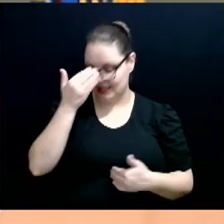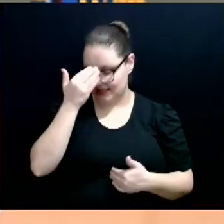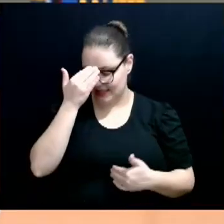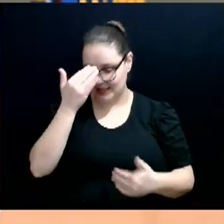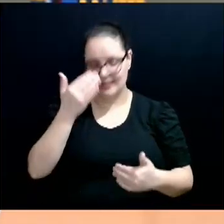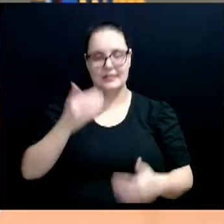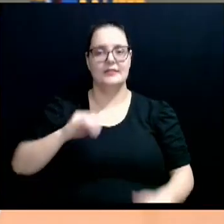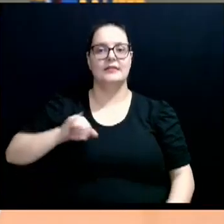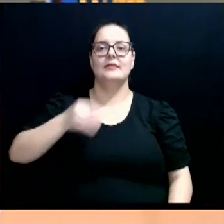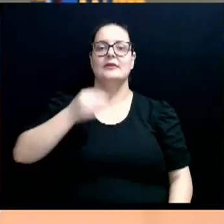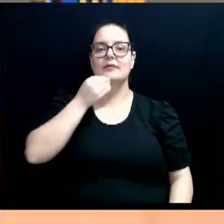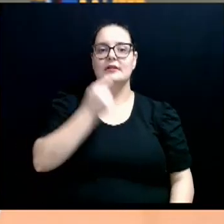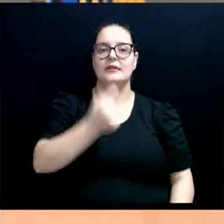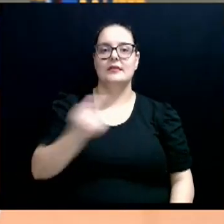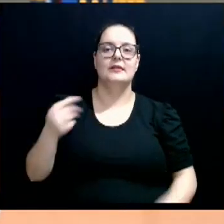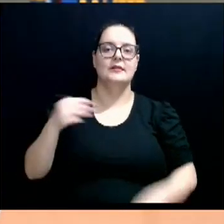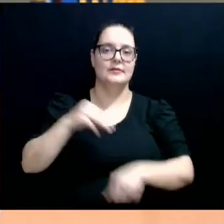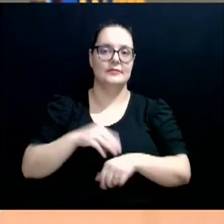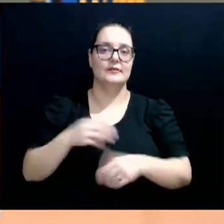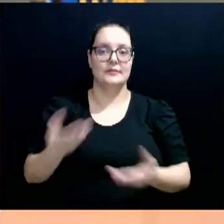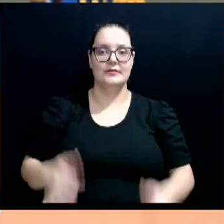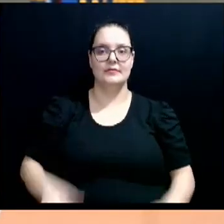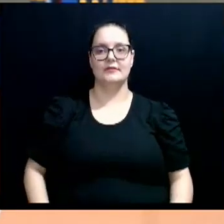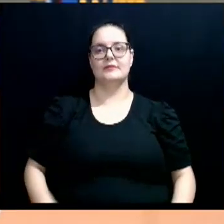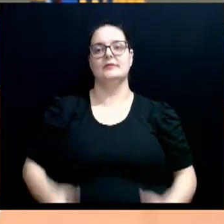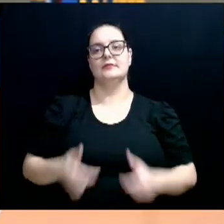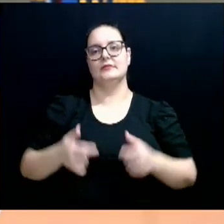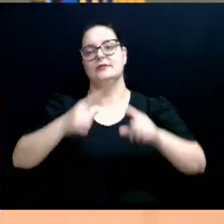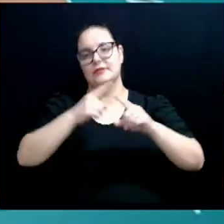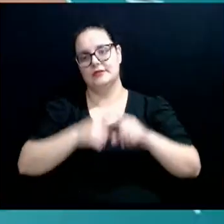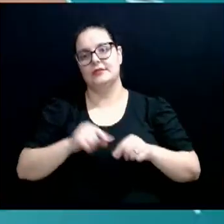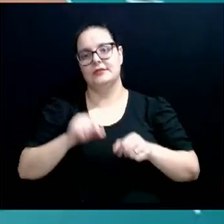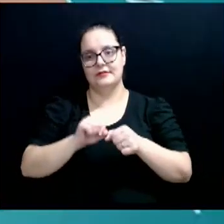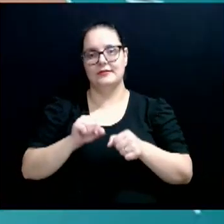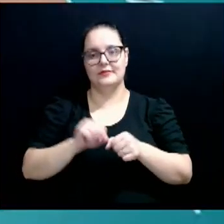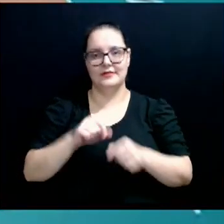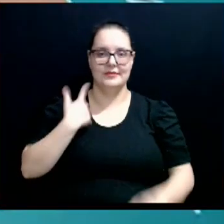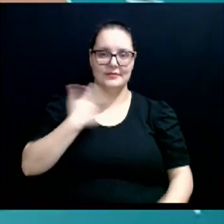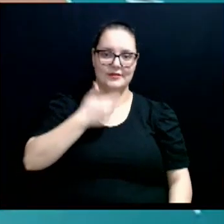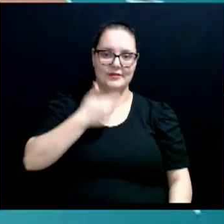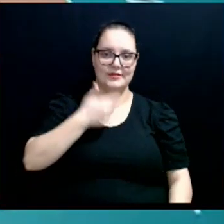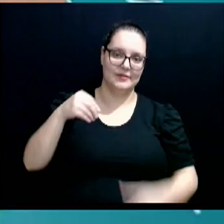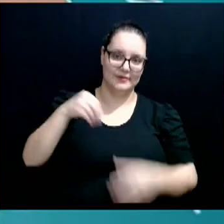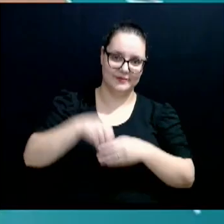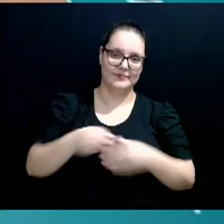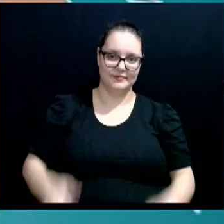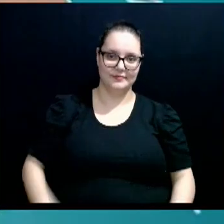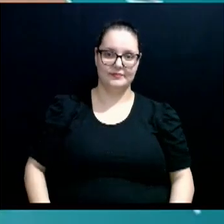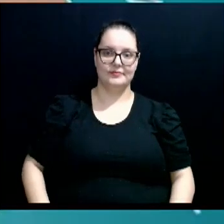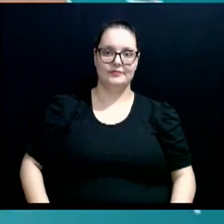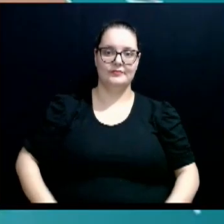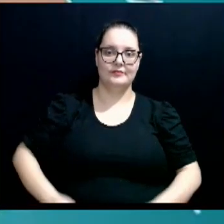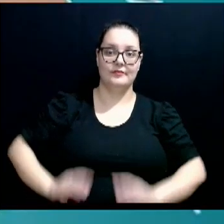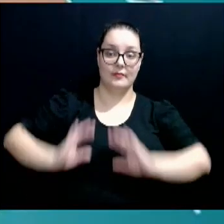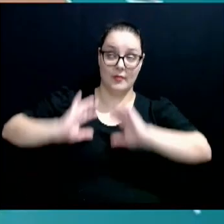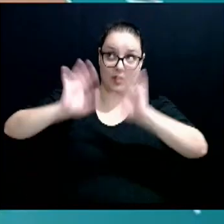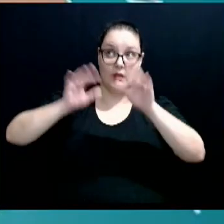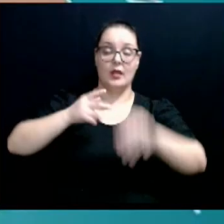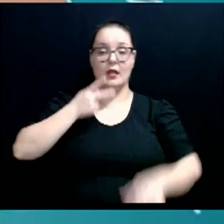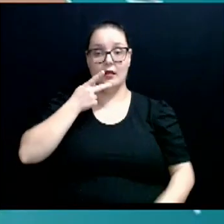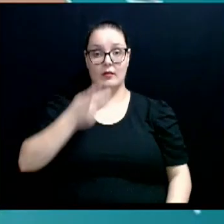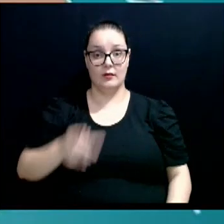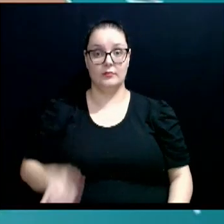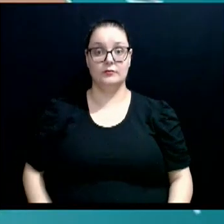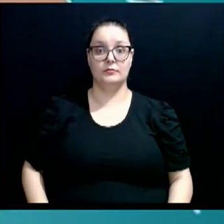minuto dessa grande competição e fazer o nosso melhor lá dentro. O levantador ainda respondeu se a Escola Brasileira